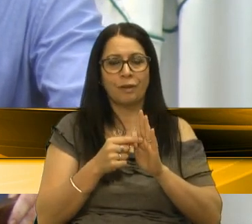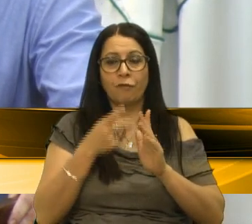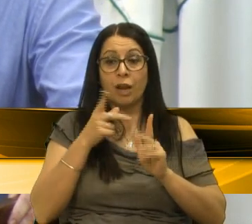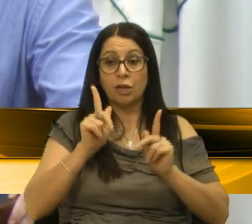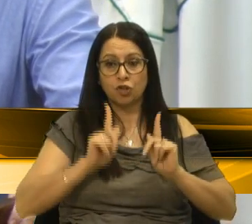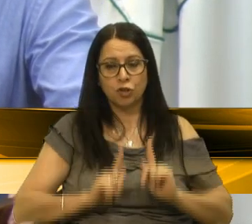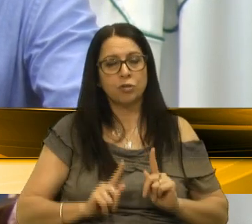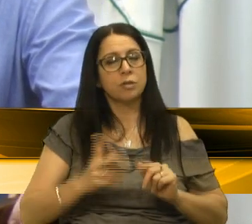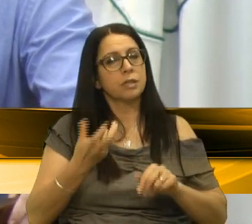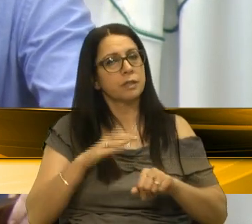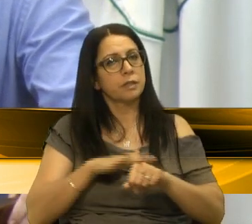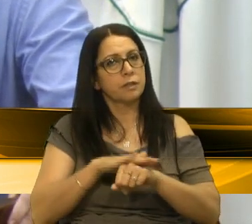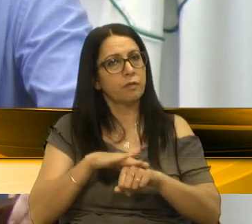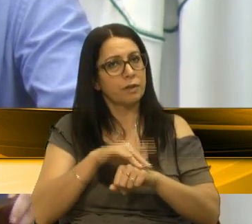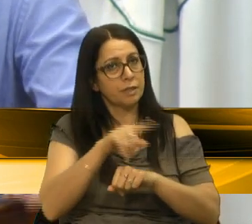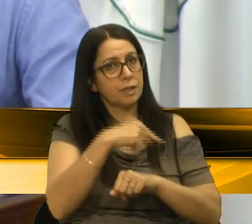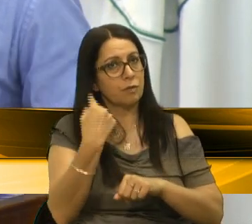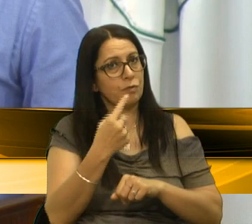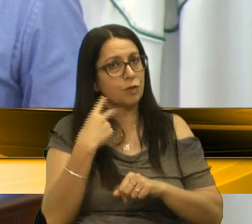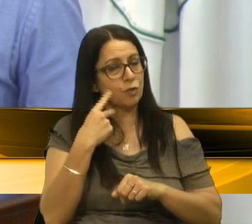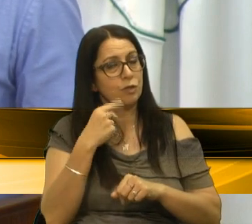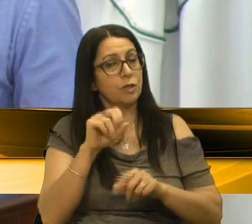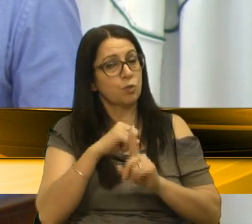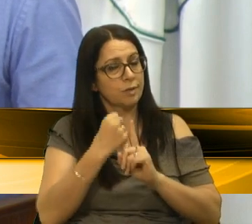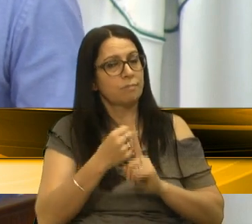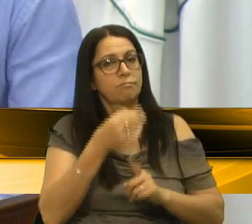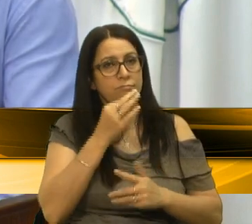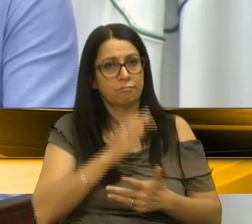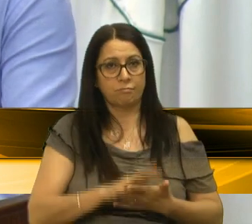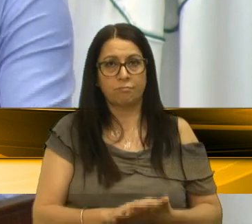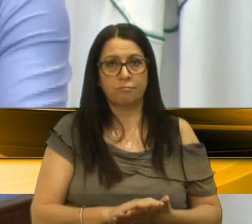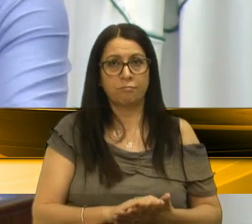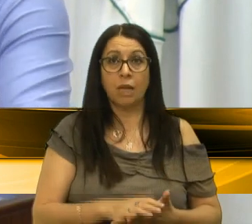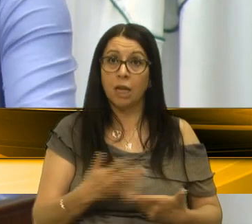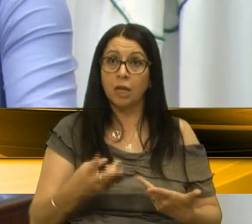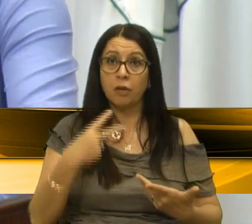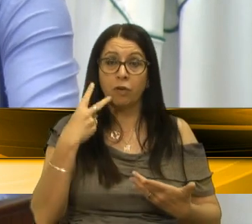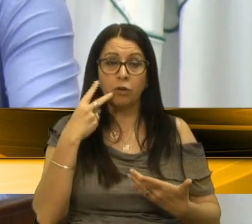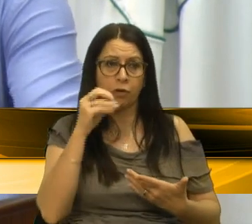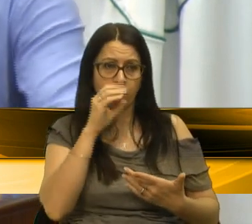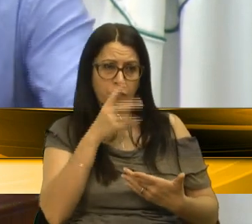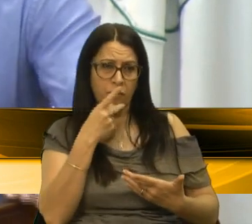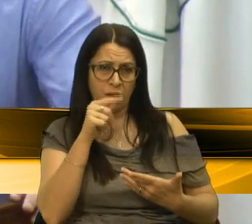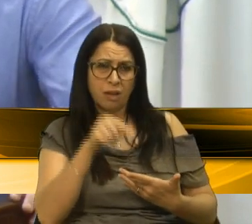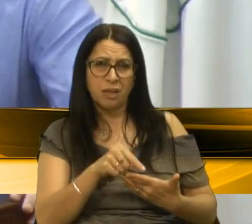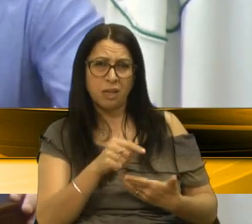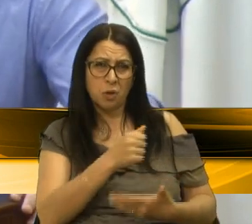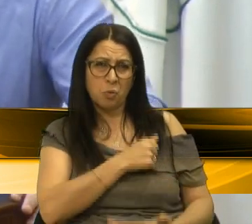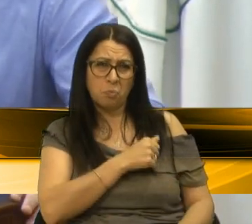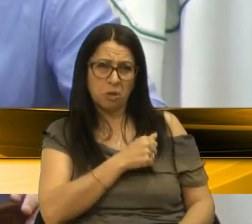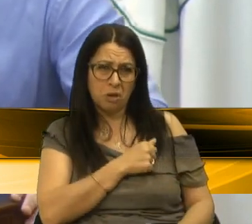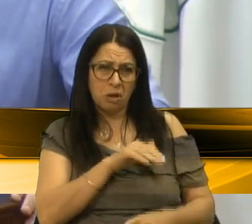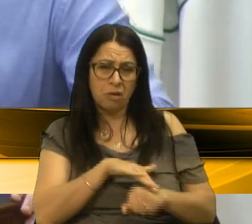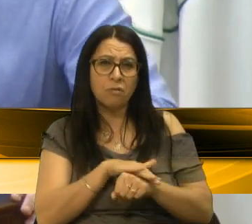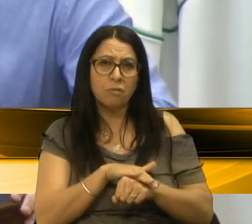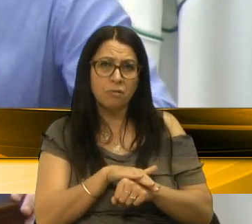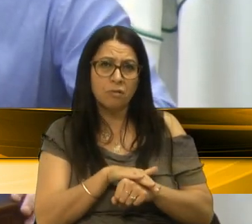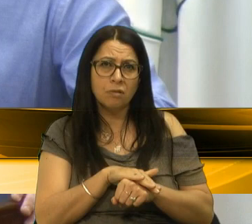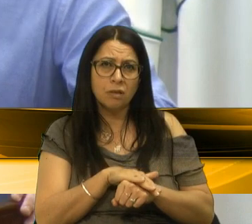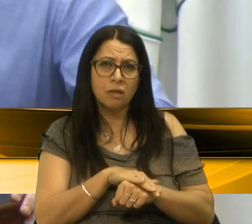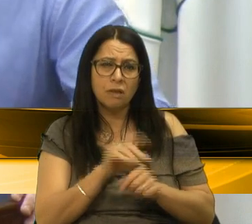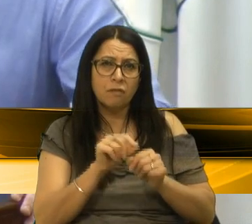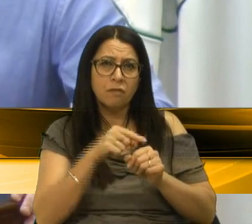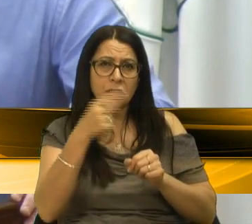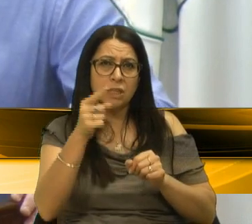quis fazer com os vereadores e com a sociedade caxiense. Aí o vereador Fiuza me fala que, em humildade e diálogo, vai querer fazer isso